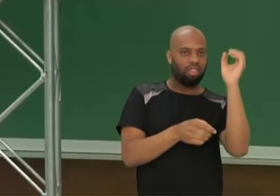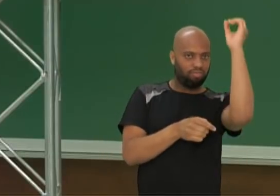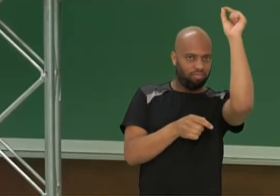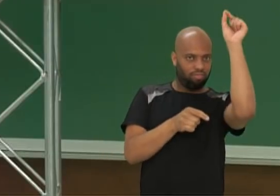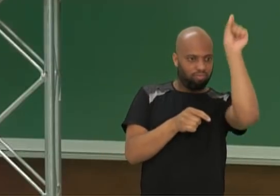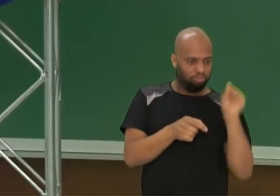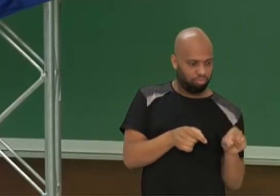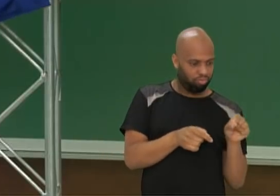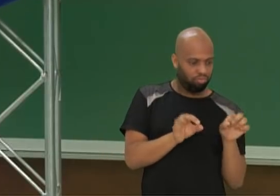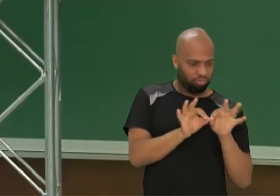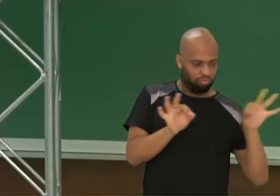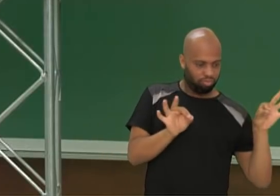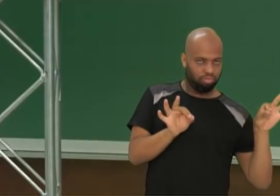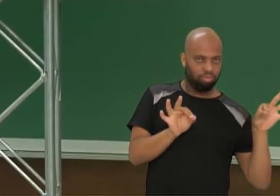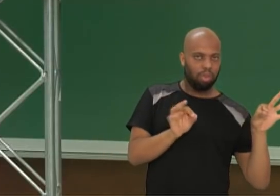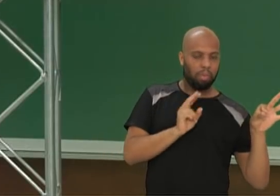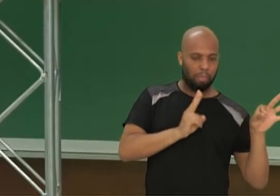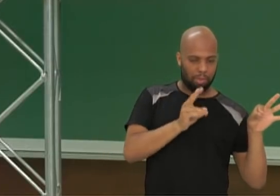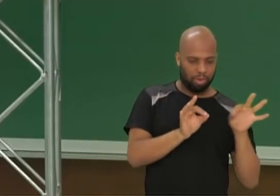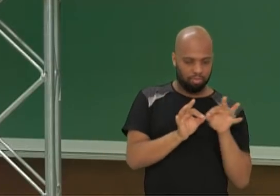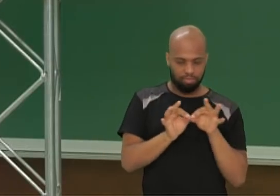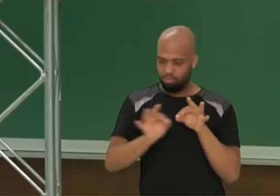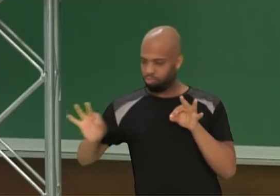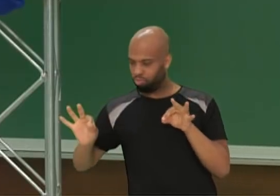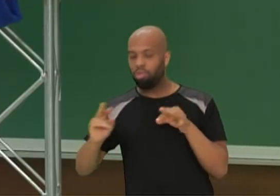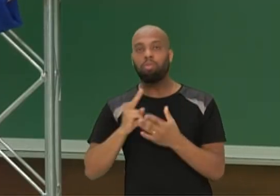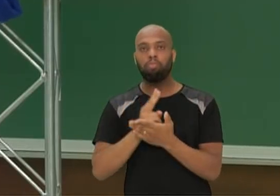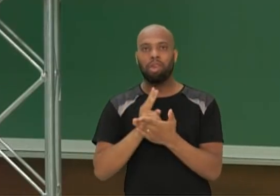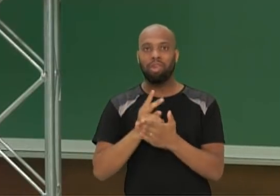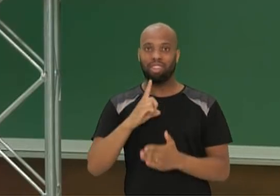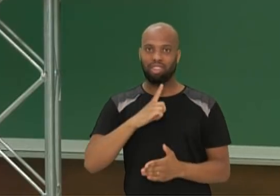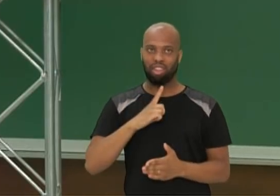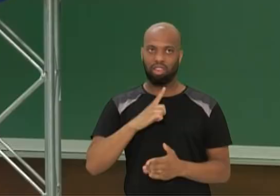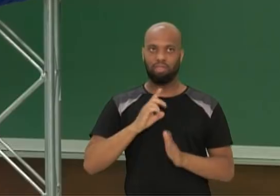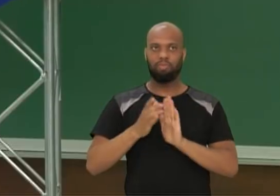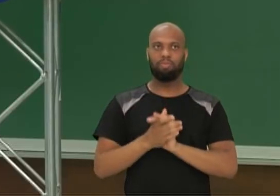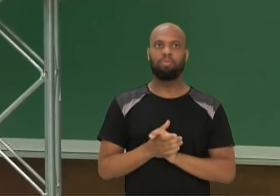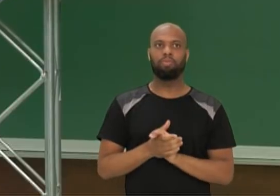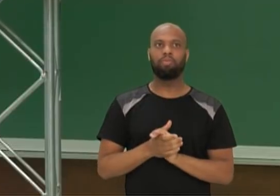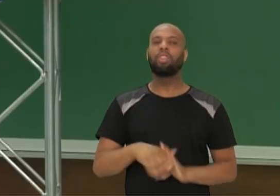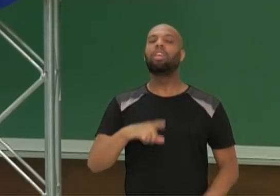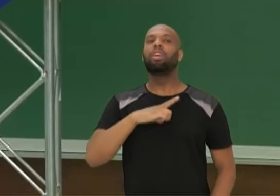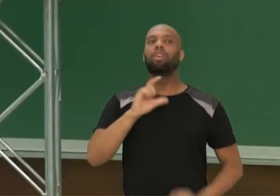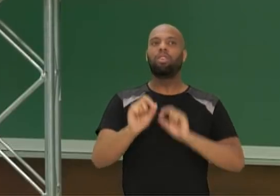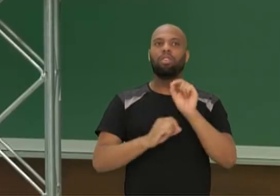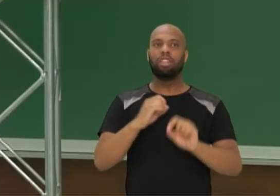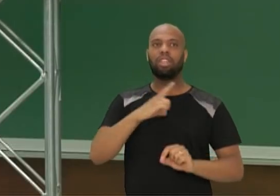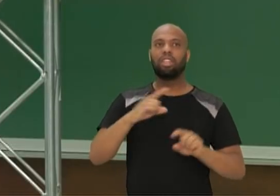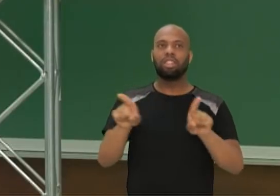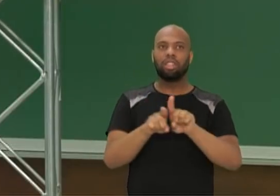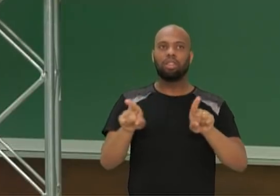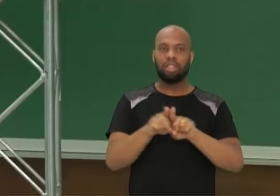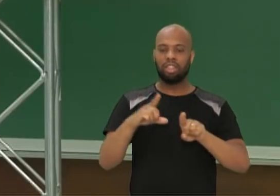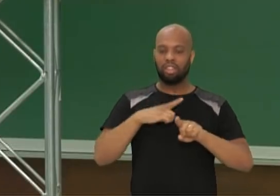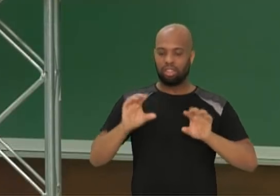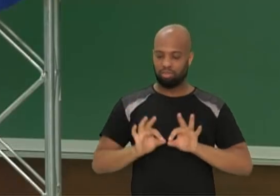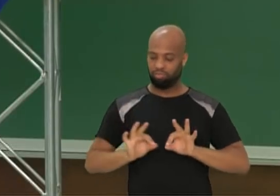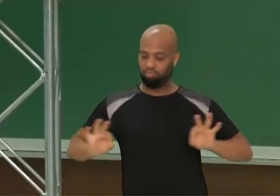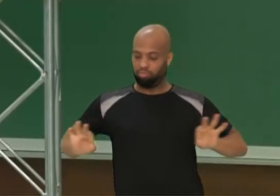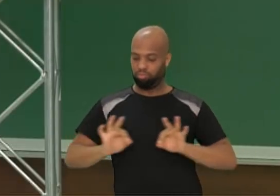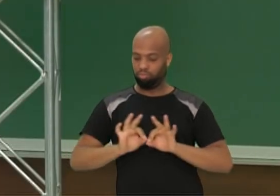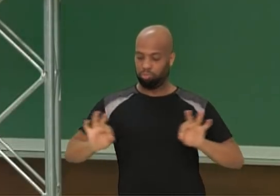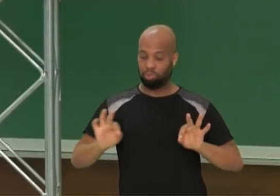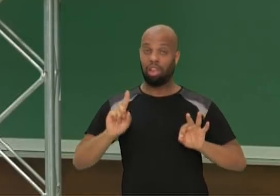já o eixo de simetria na vertical, paralela ao eixo y, e a diretriz na horizontal, paralela